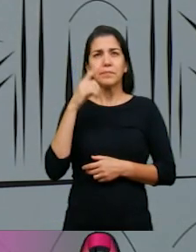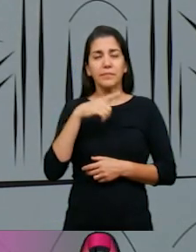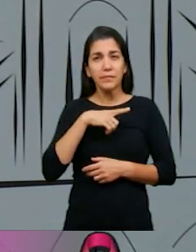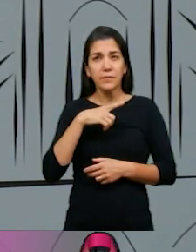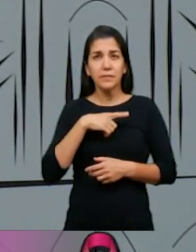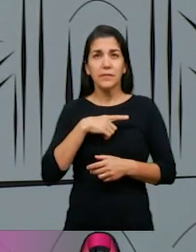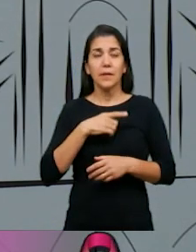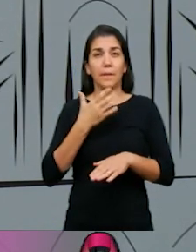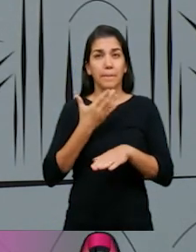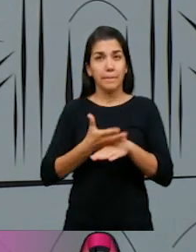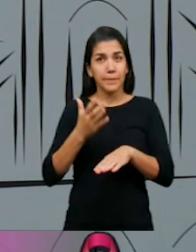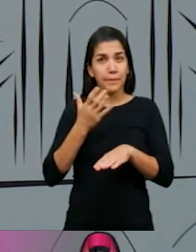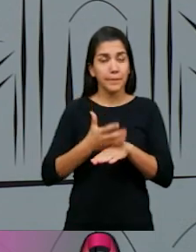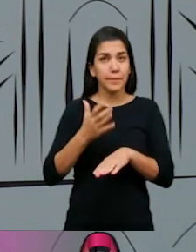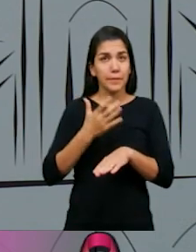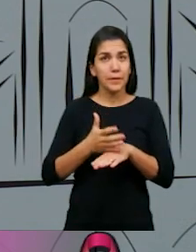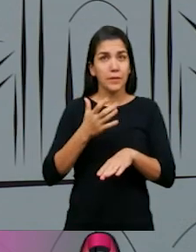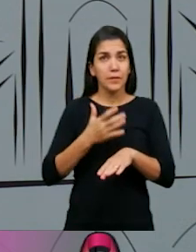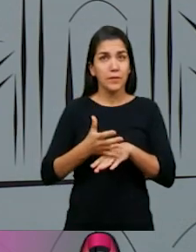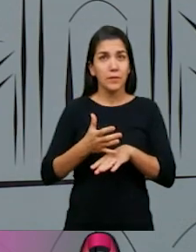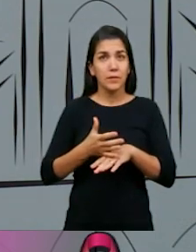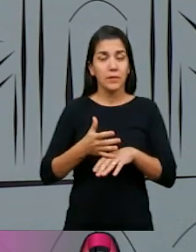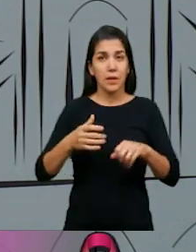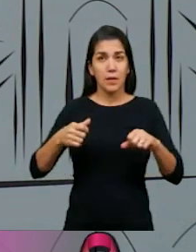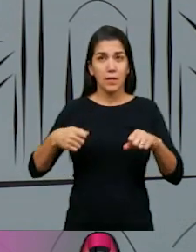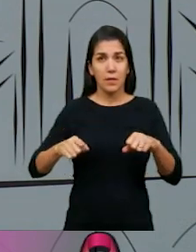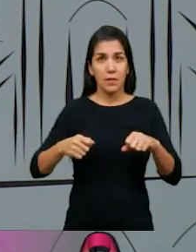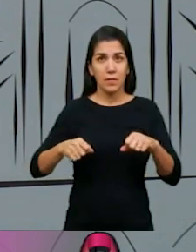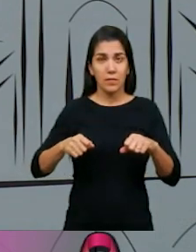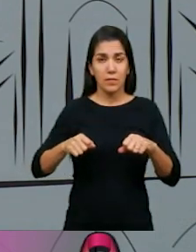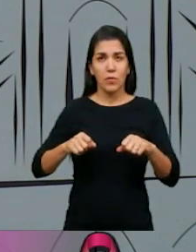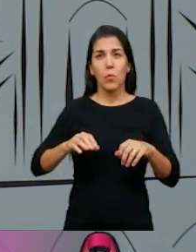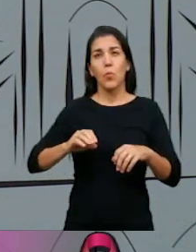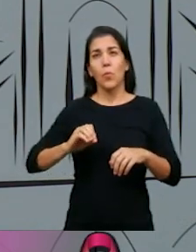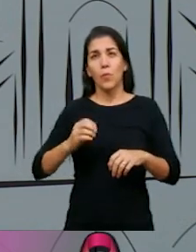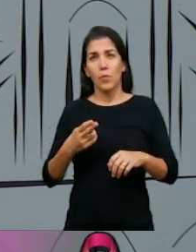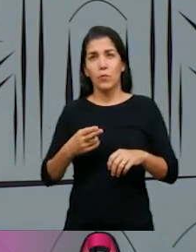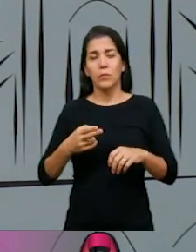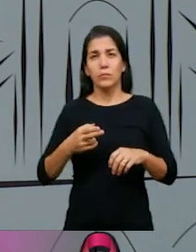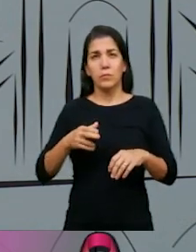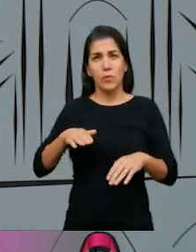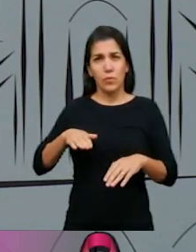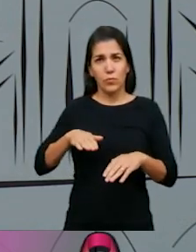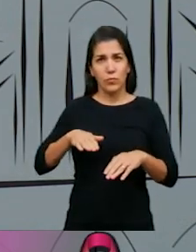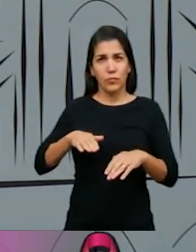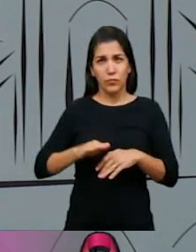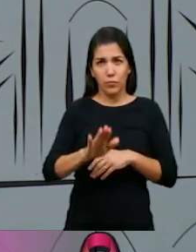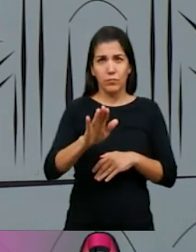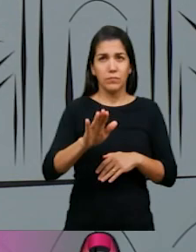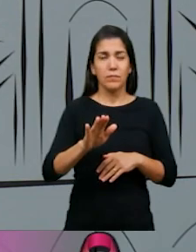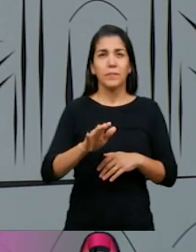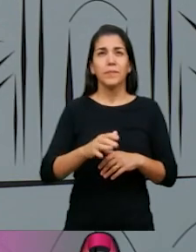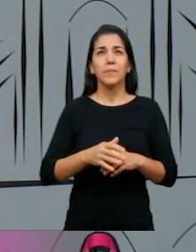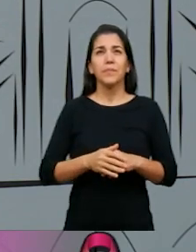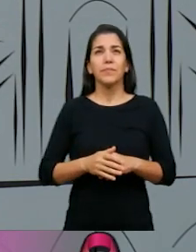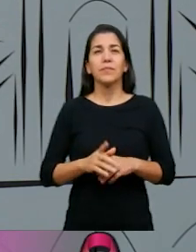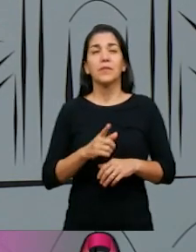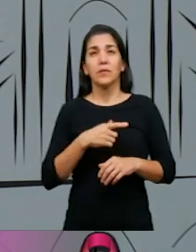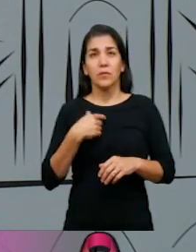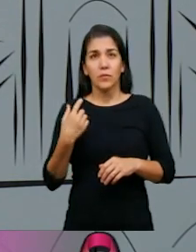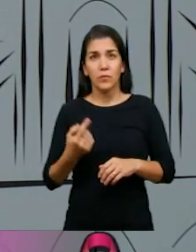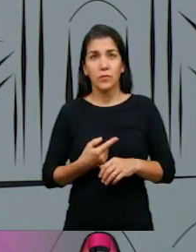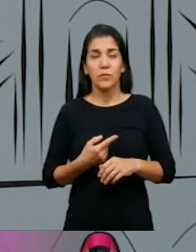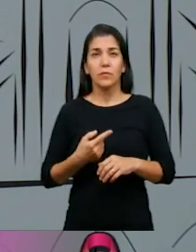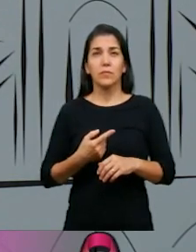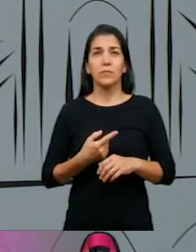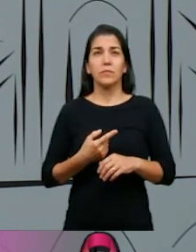praticam um esporte de arrancada nacional e nós temos campeão mineiro, nós